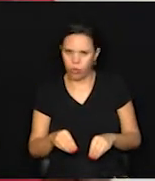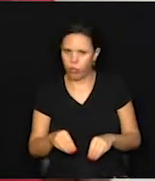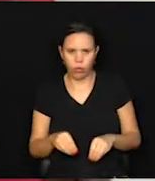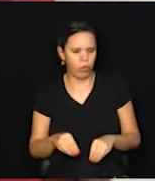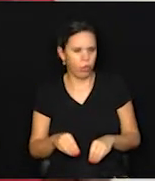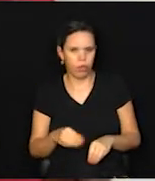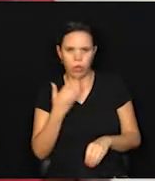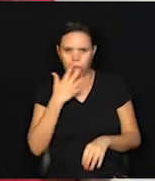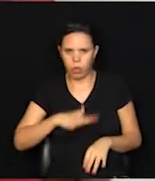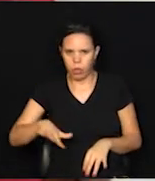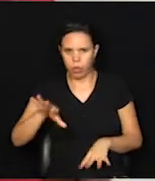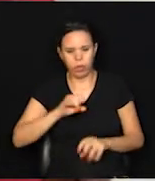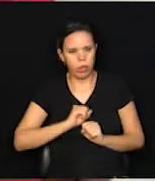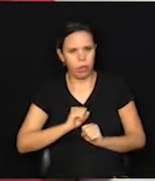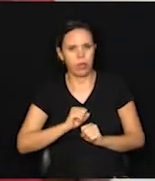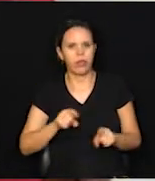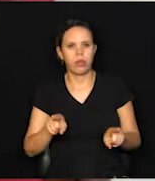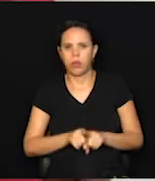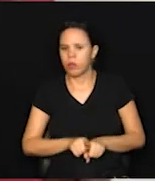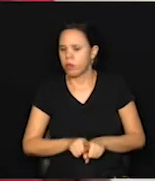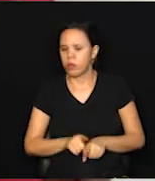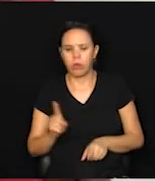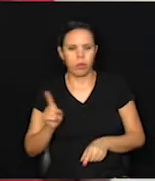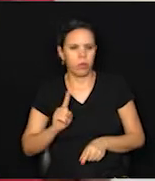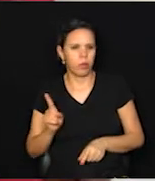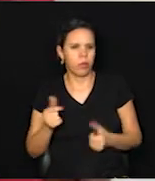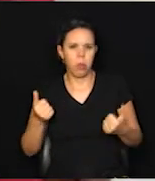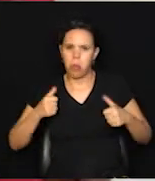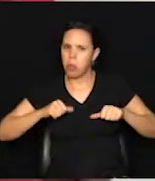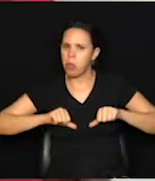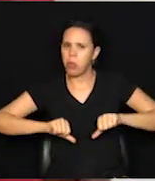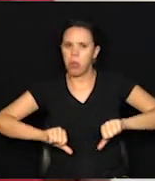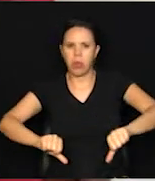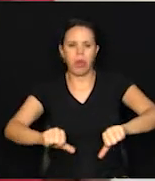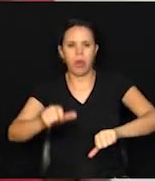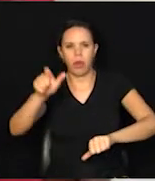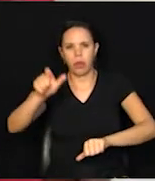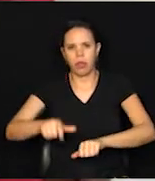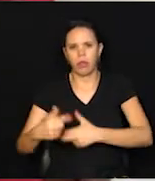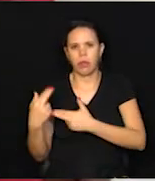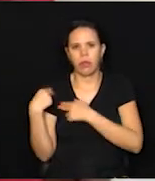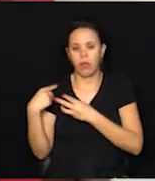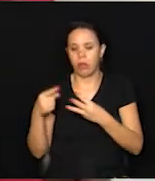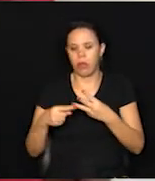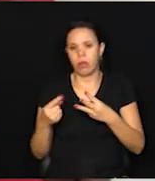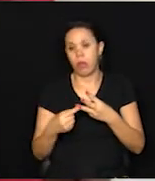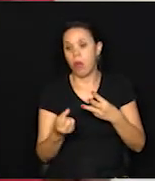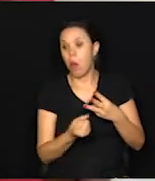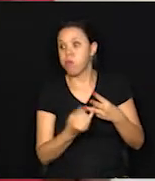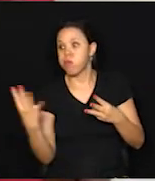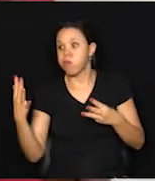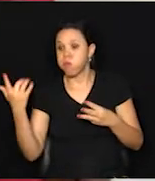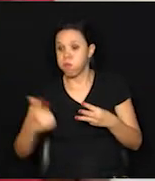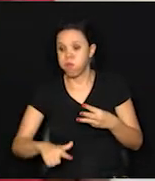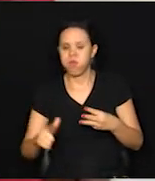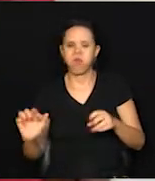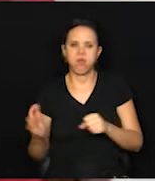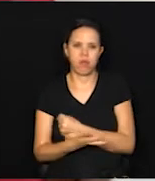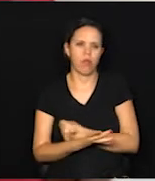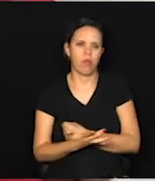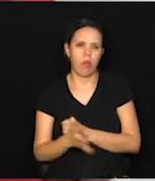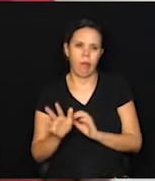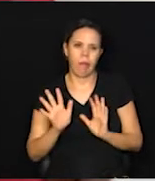infantil e por si só também não deve piorar ou ser responsável por uma terceira onda. Agora, de